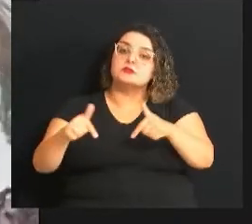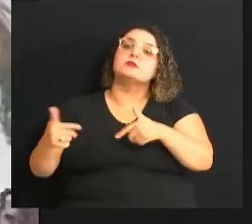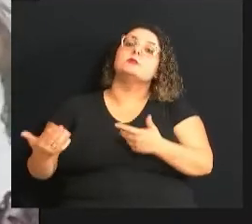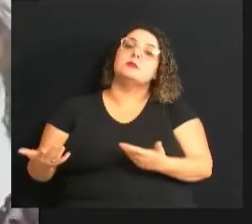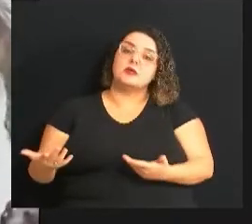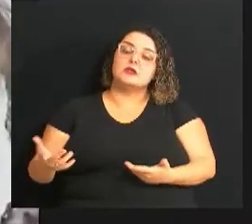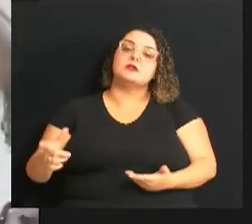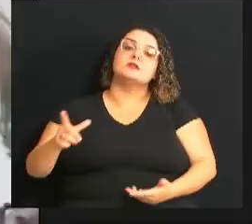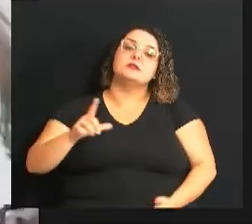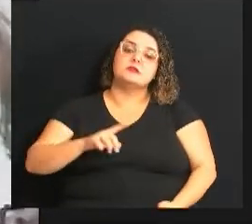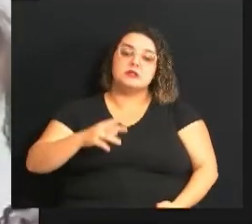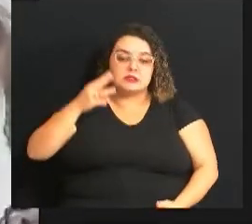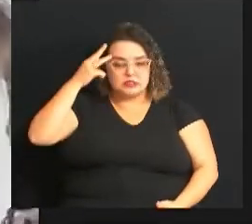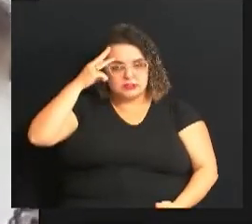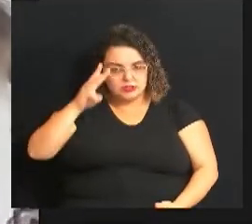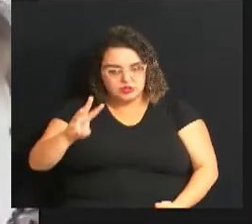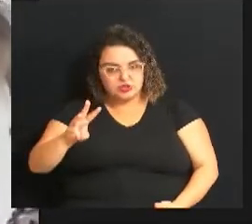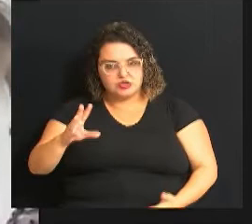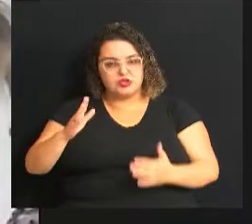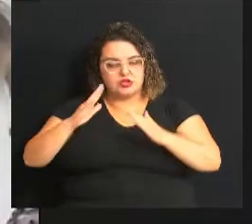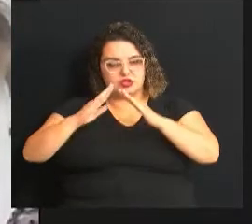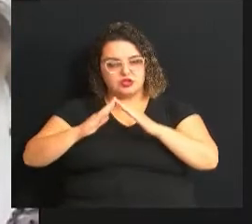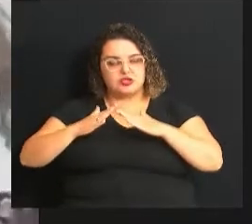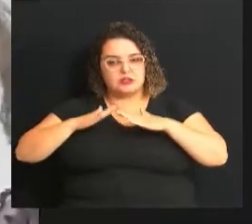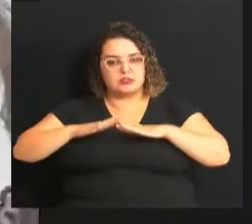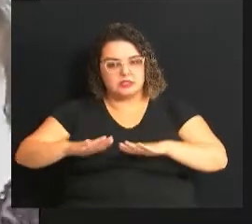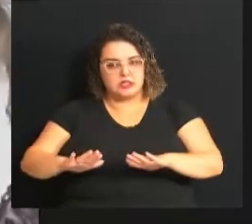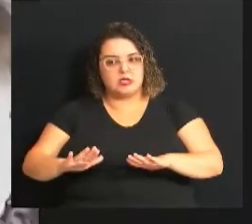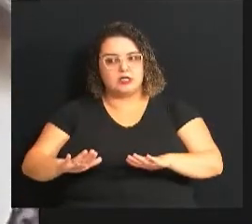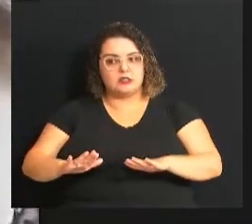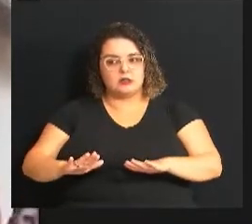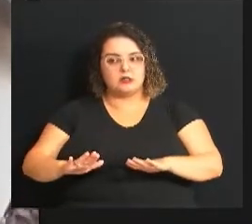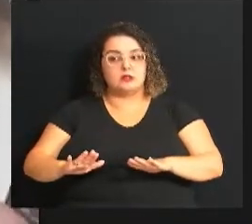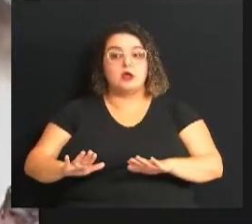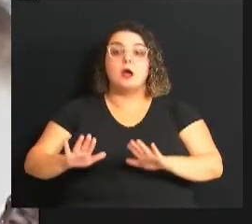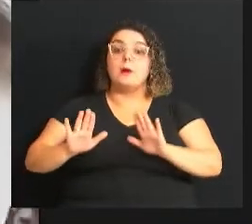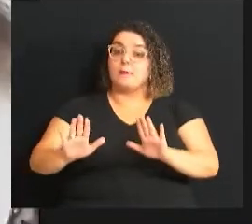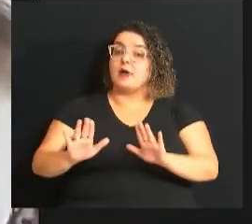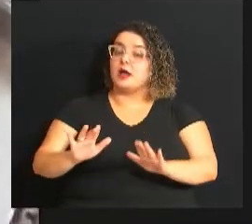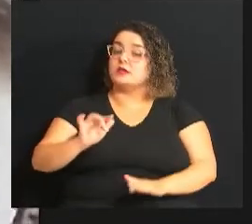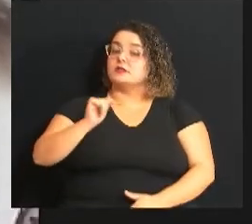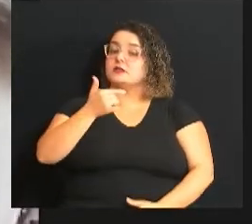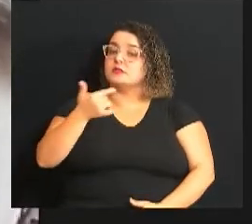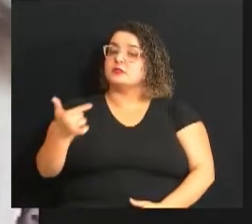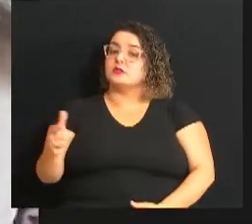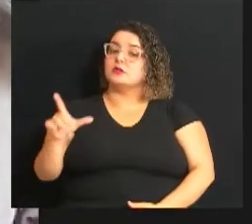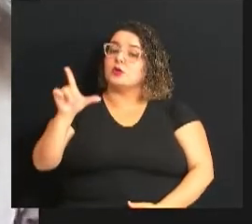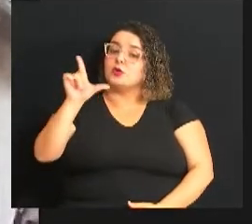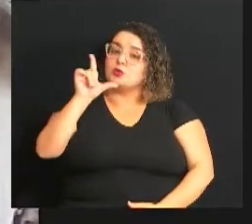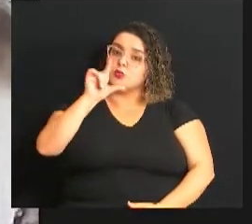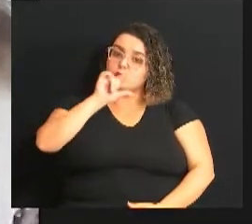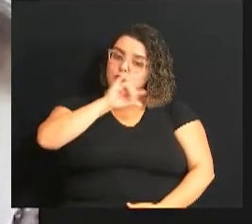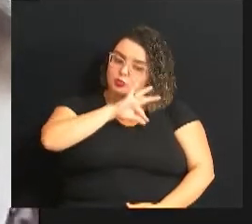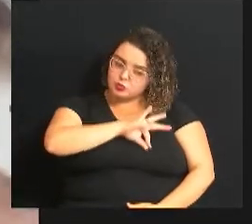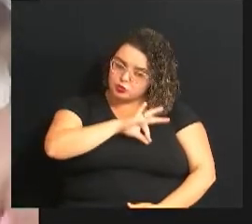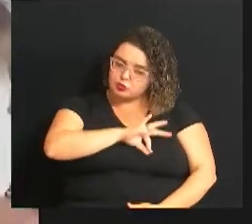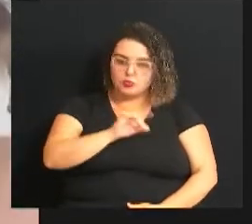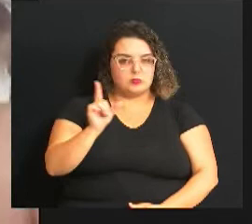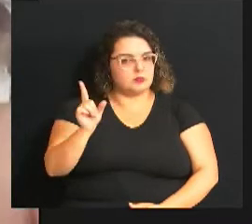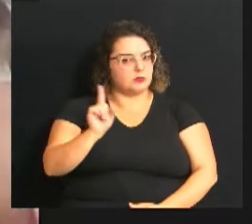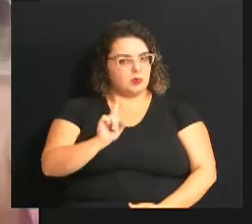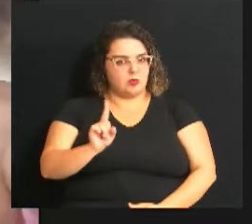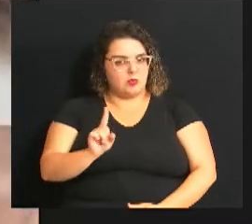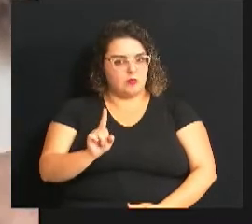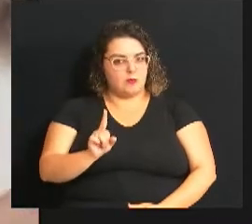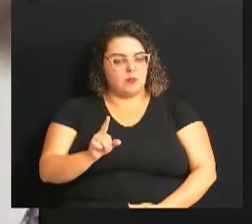3 dias de descanso na semana, desde que não tenha redução de remuneração, porque ele